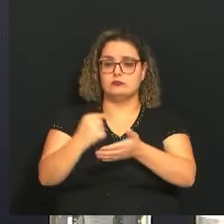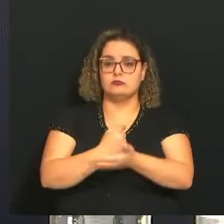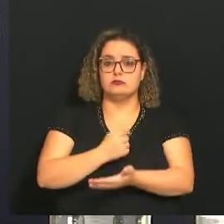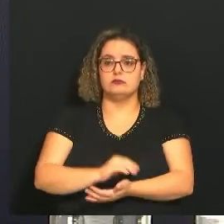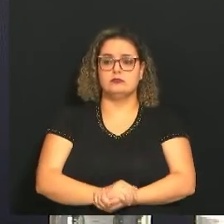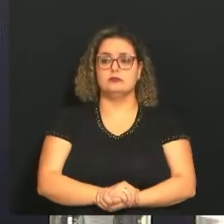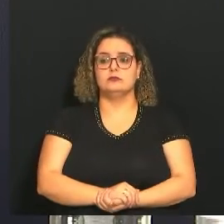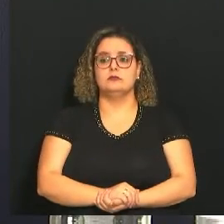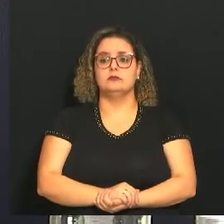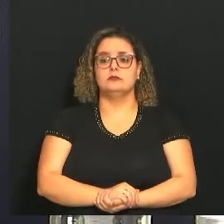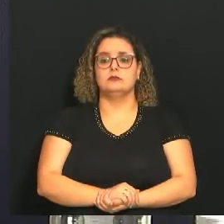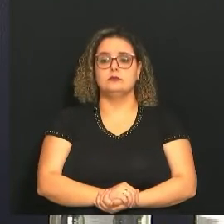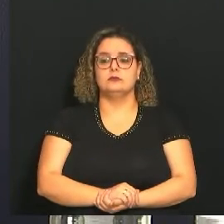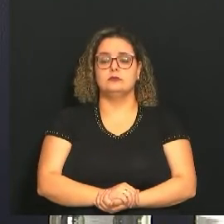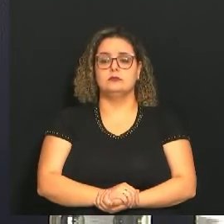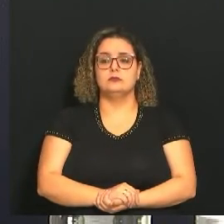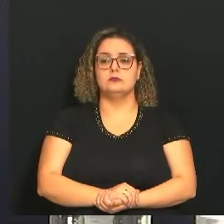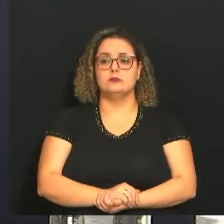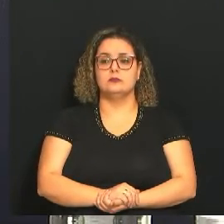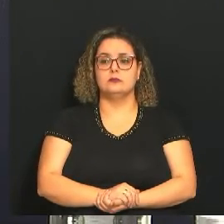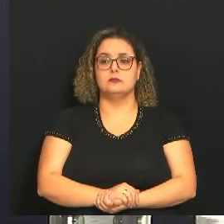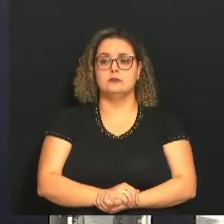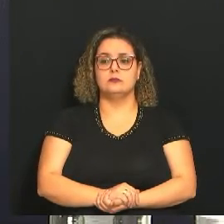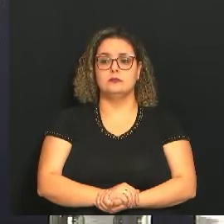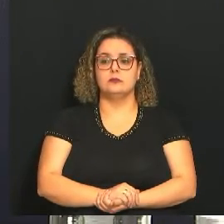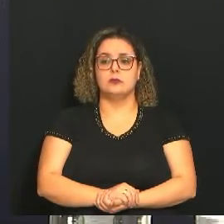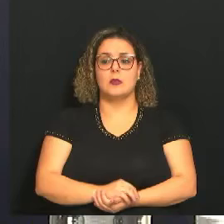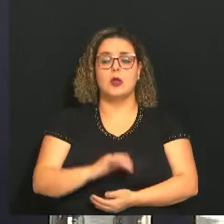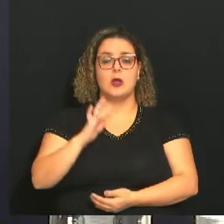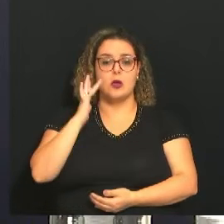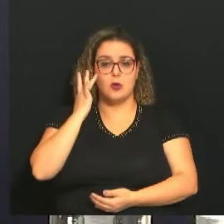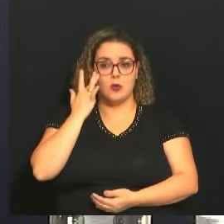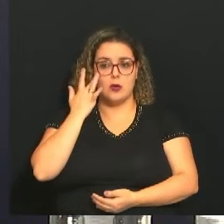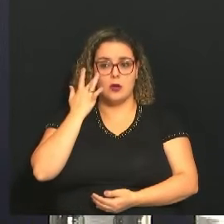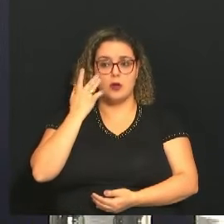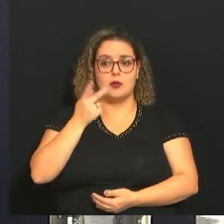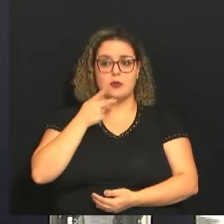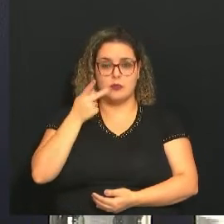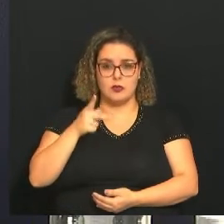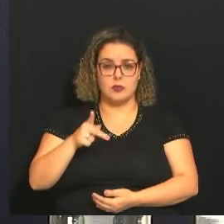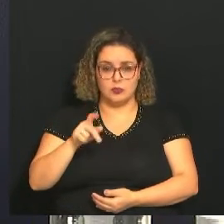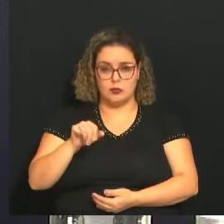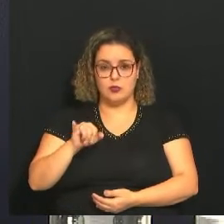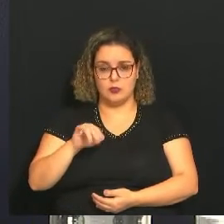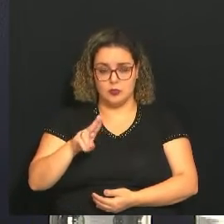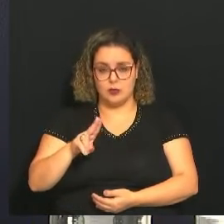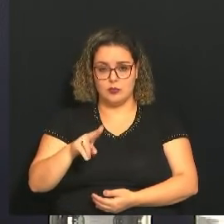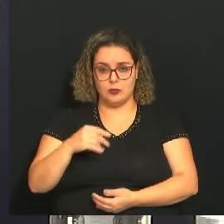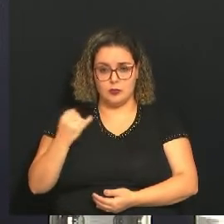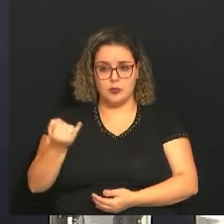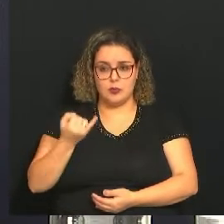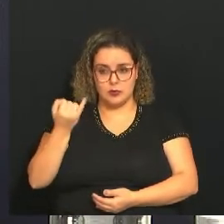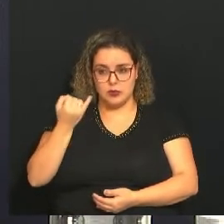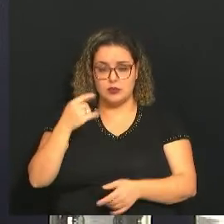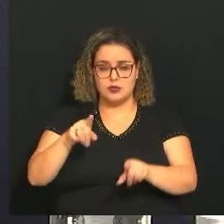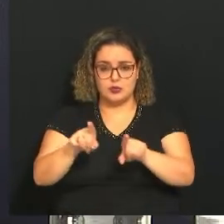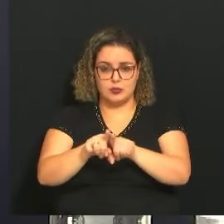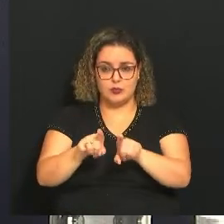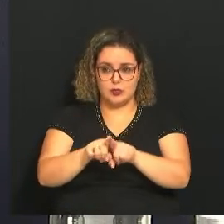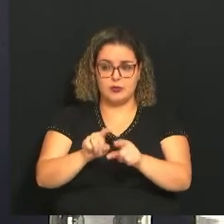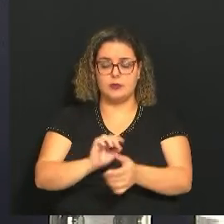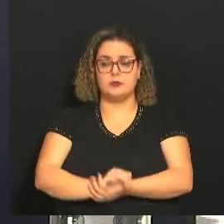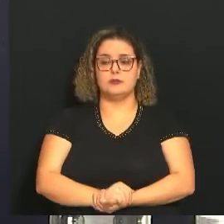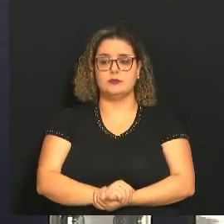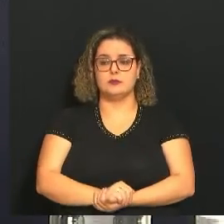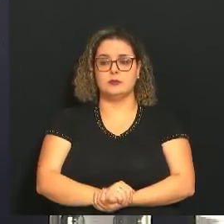tá? Eu acho que a fala do Pio foi muito importante também, e aí remete para